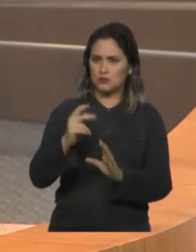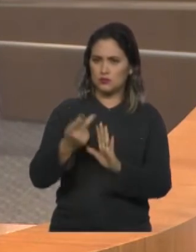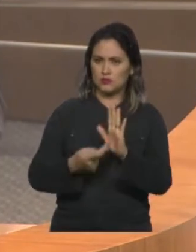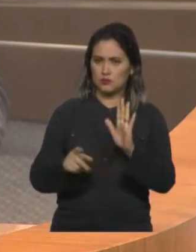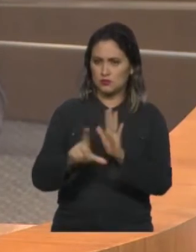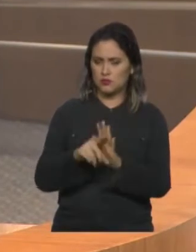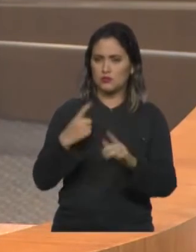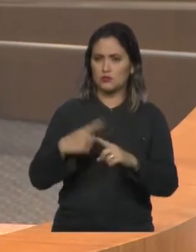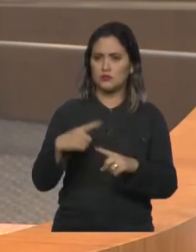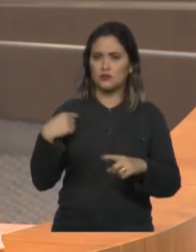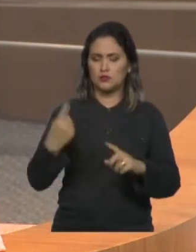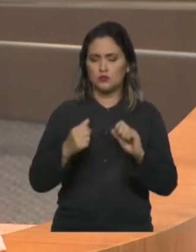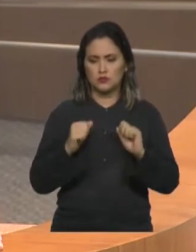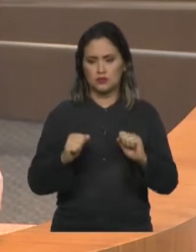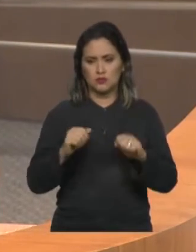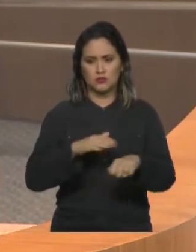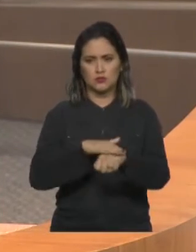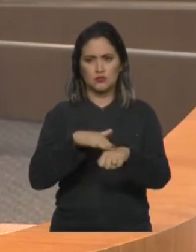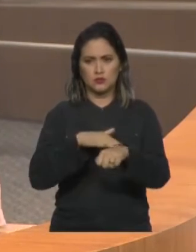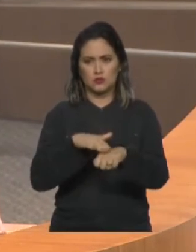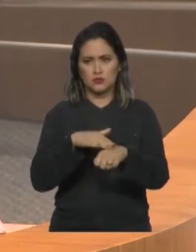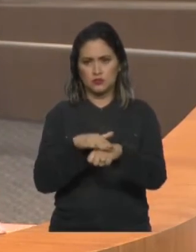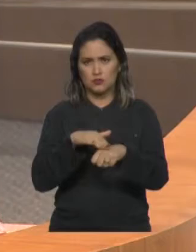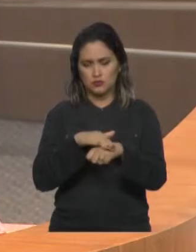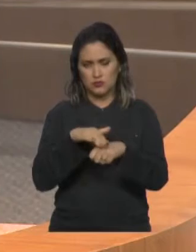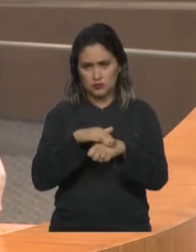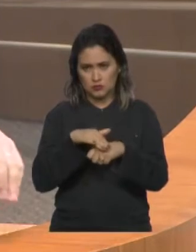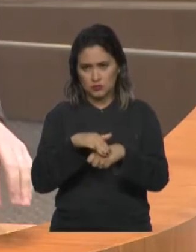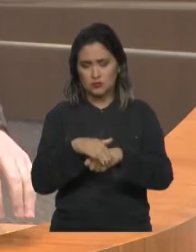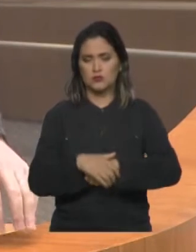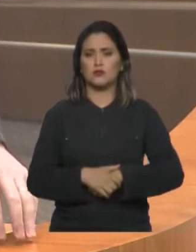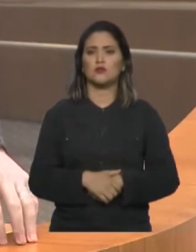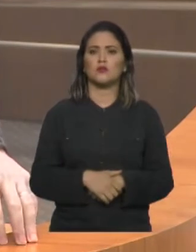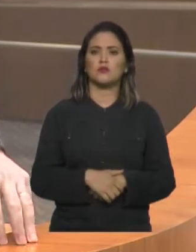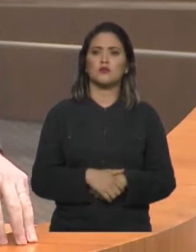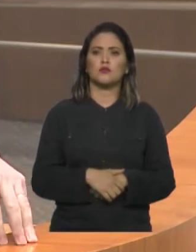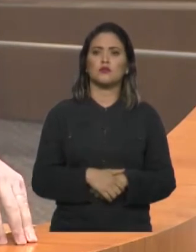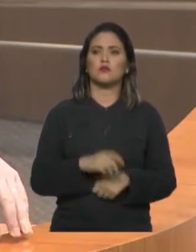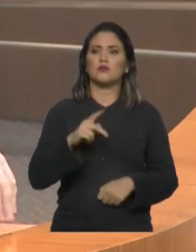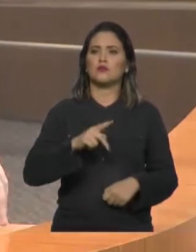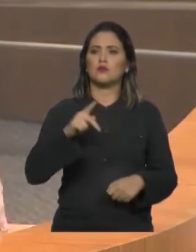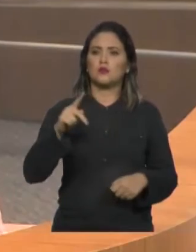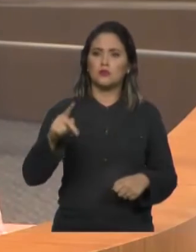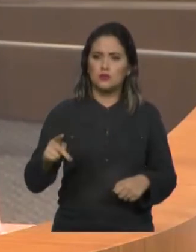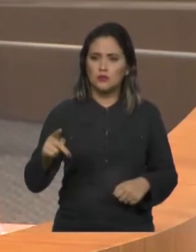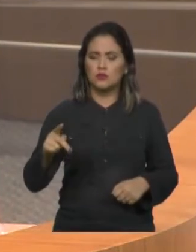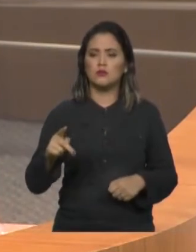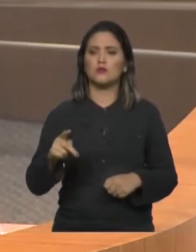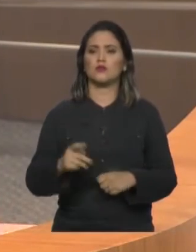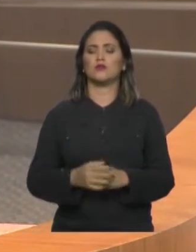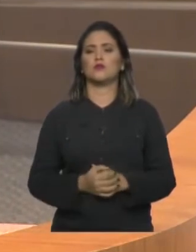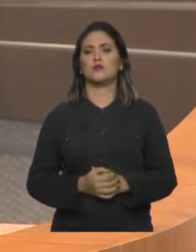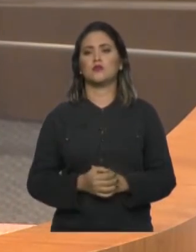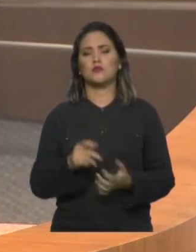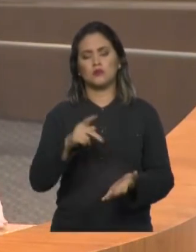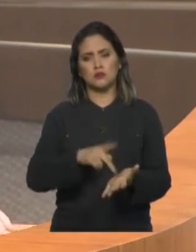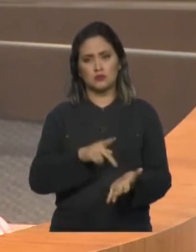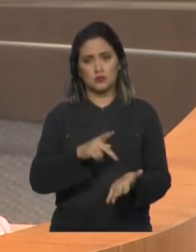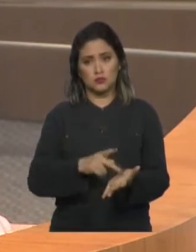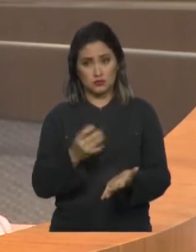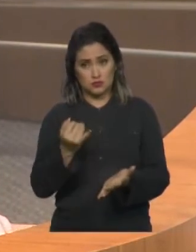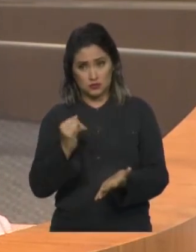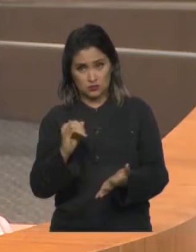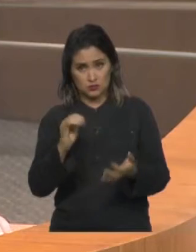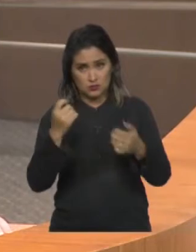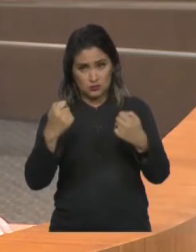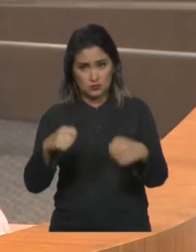conversar com a categoria por que nós possamos conversar com os professores e de fato se houver a